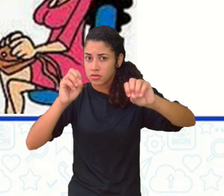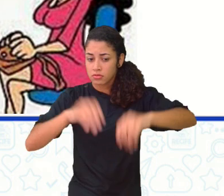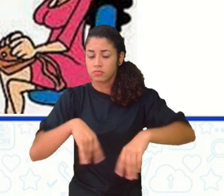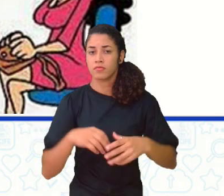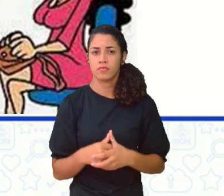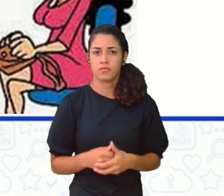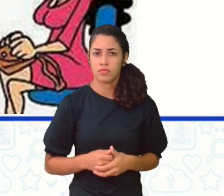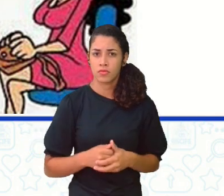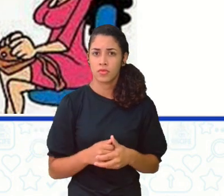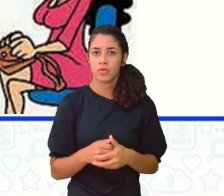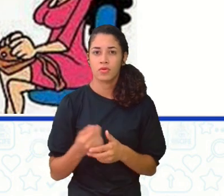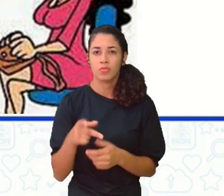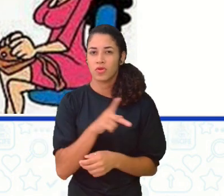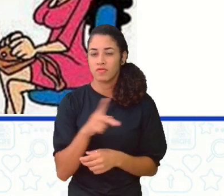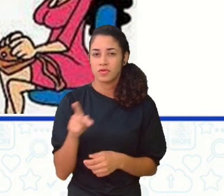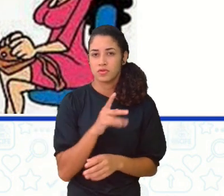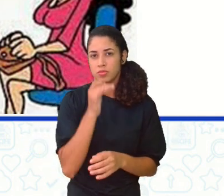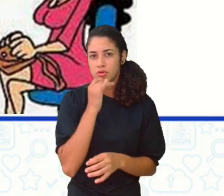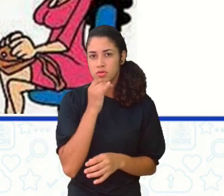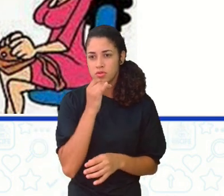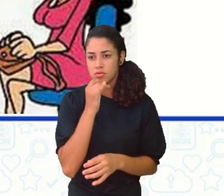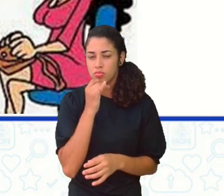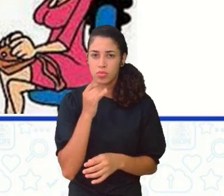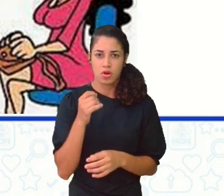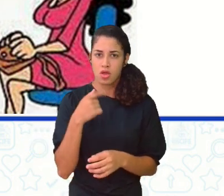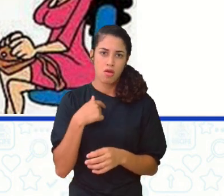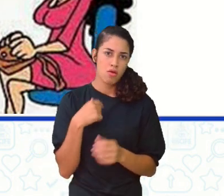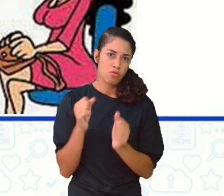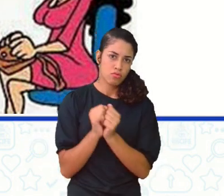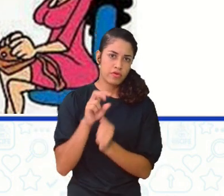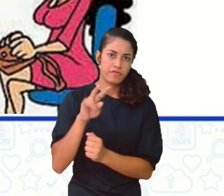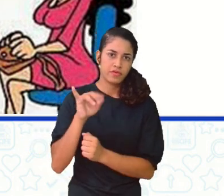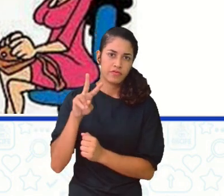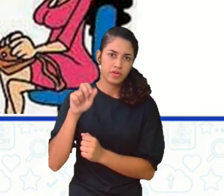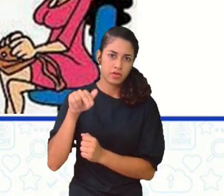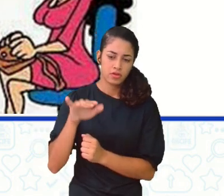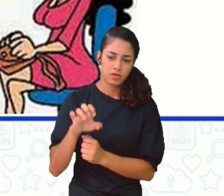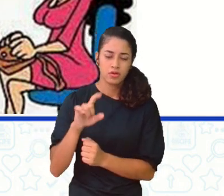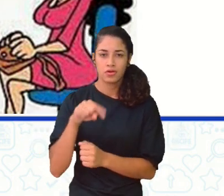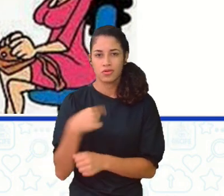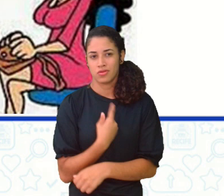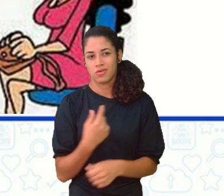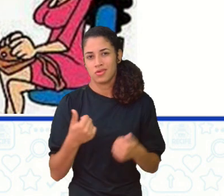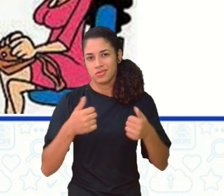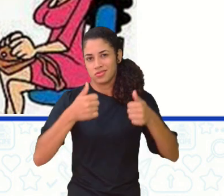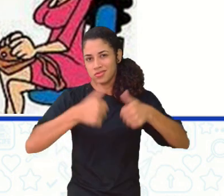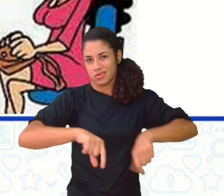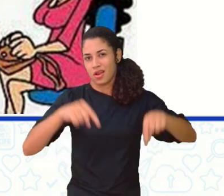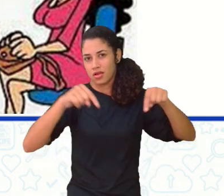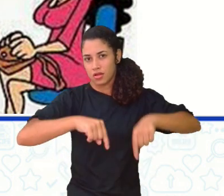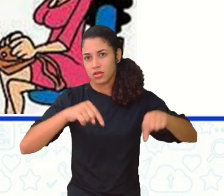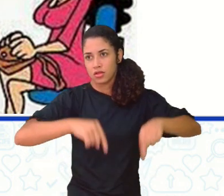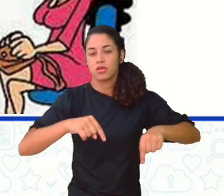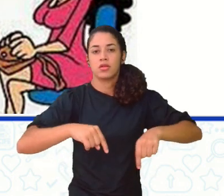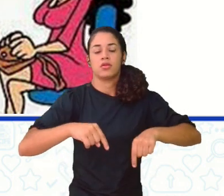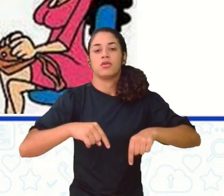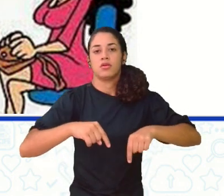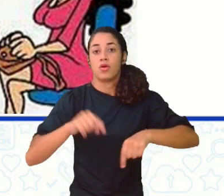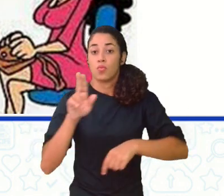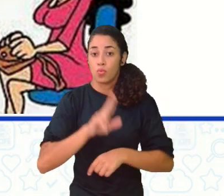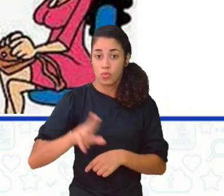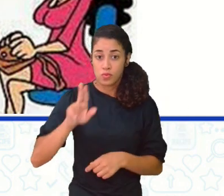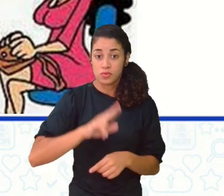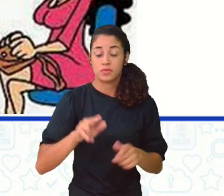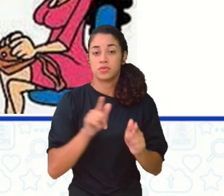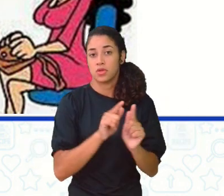professor transita, né? Eu transito aqui, eu e a professora Viviane, transitamos não é, falamos usando a